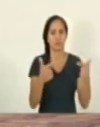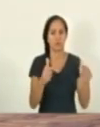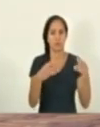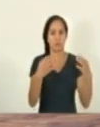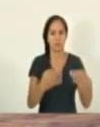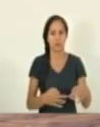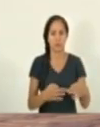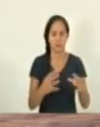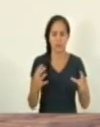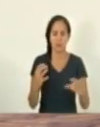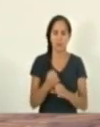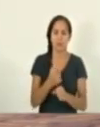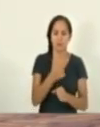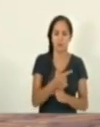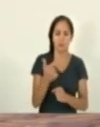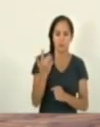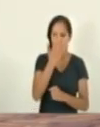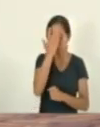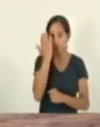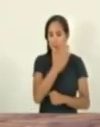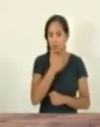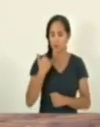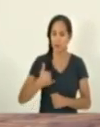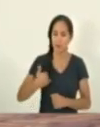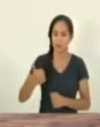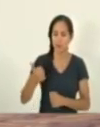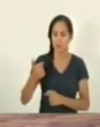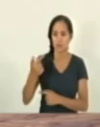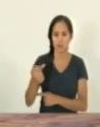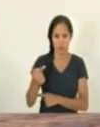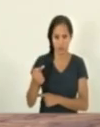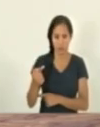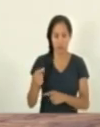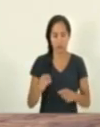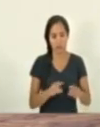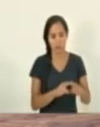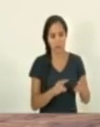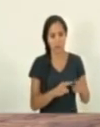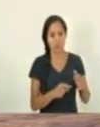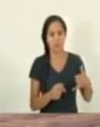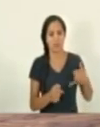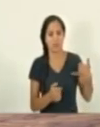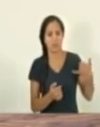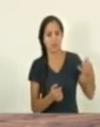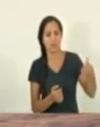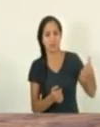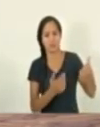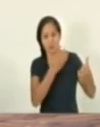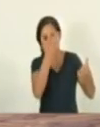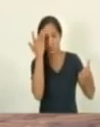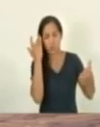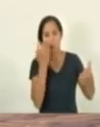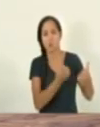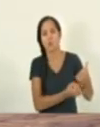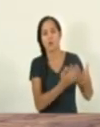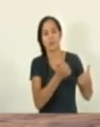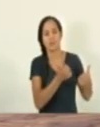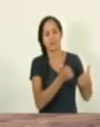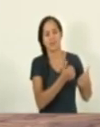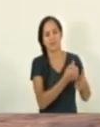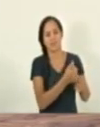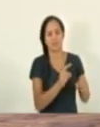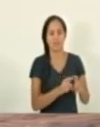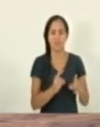22 pessoas com 17 anos, mais 17 pessoas com 16 anos e outros 12 garotos